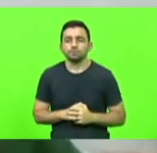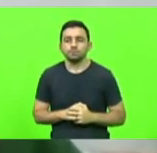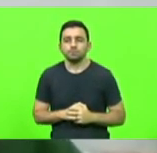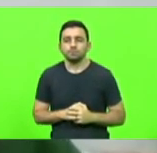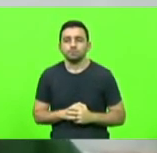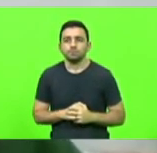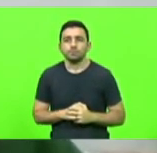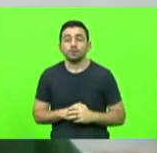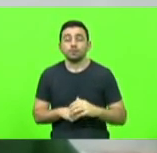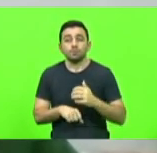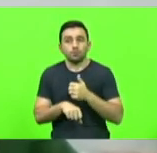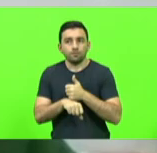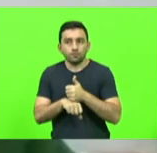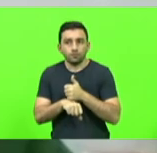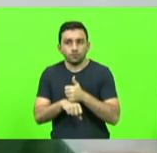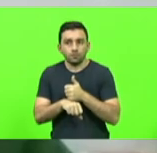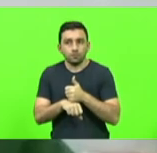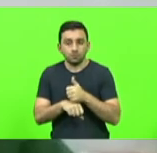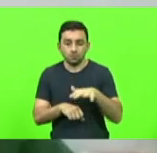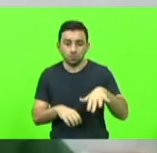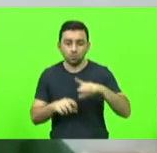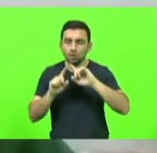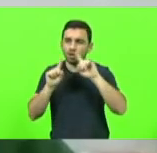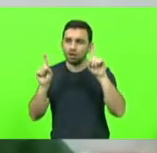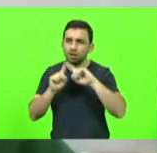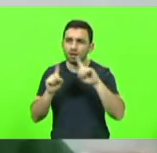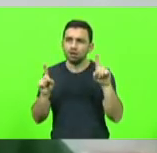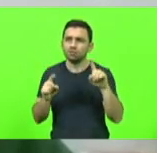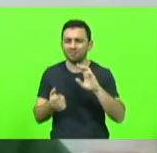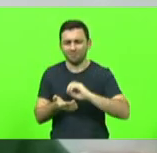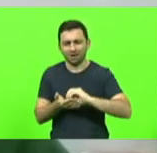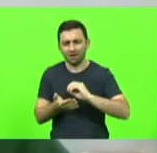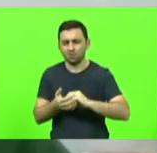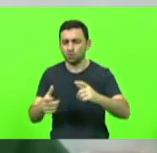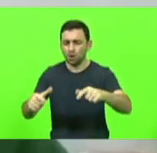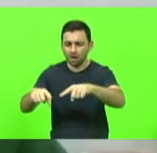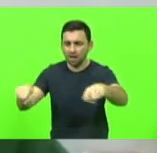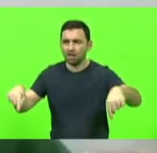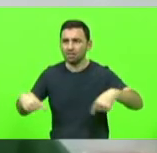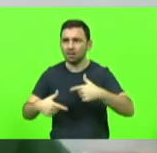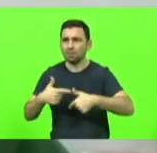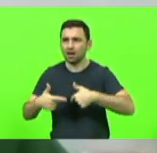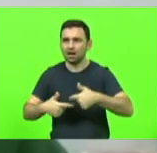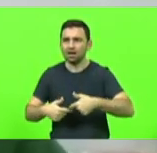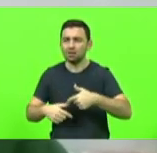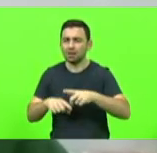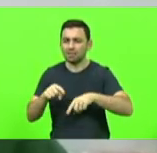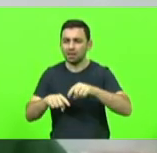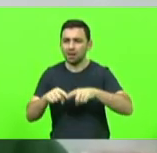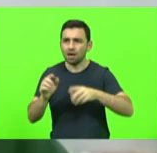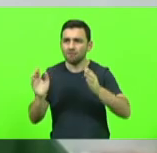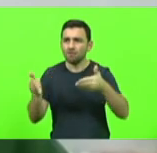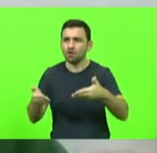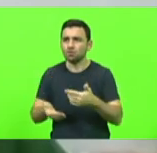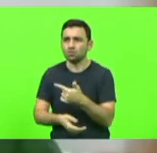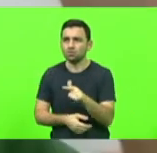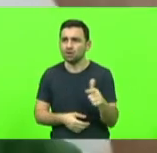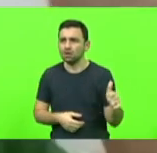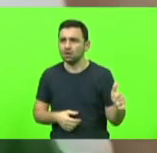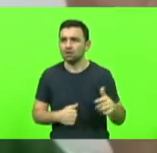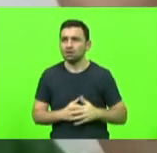Os profissionais também reclamam da falta de condições de trabalho, pela falta de materiais específicos para realizar os